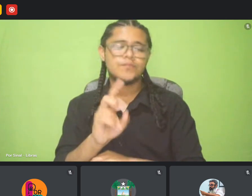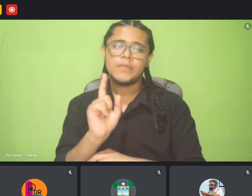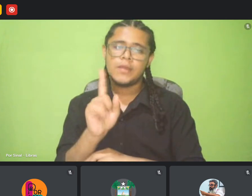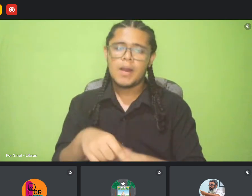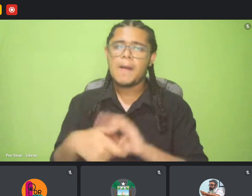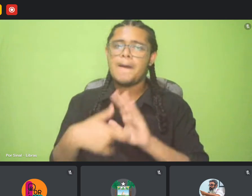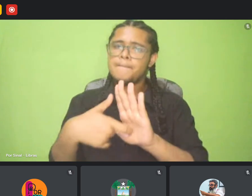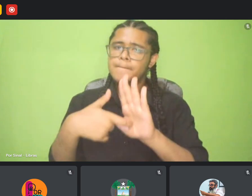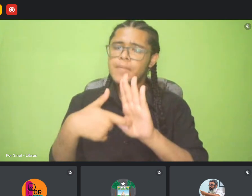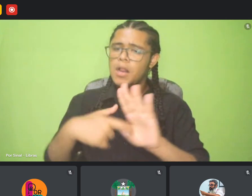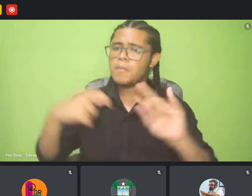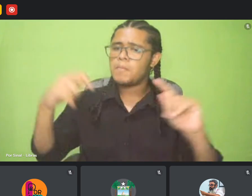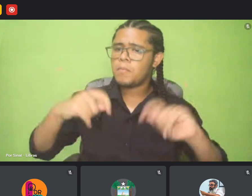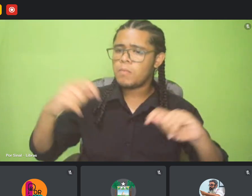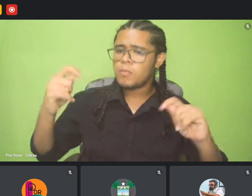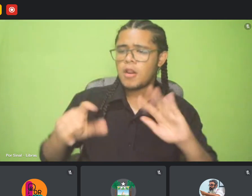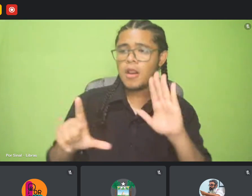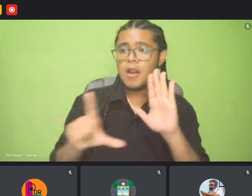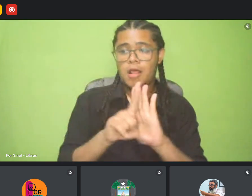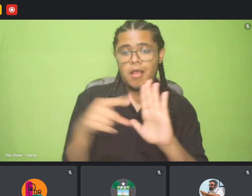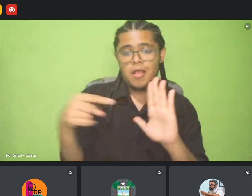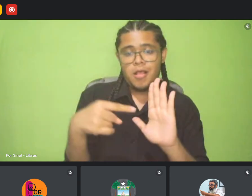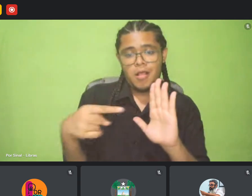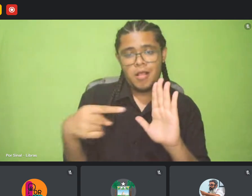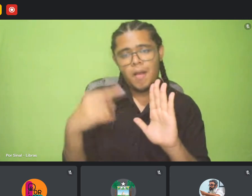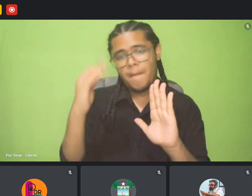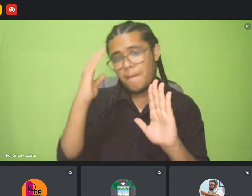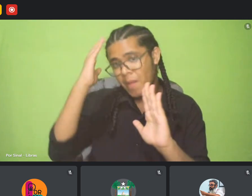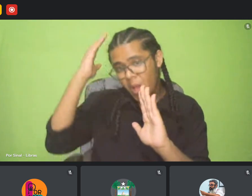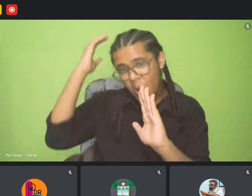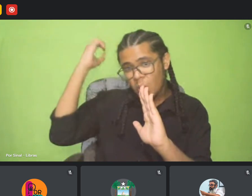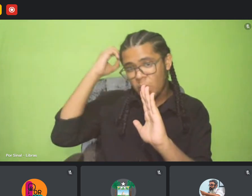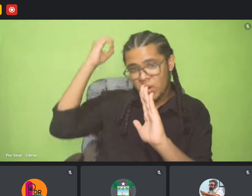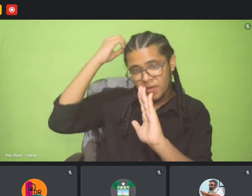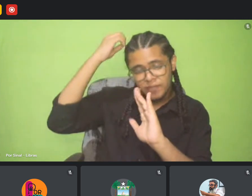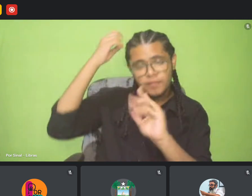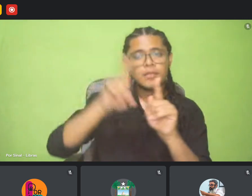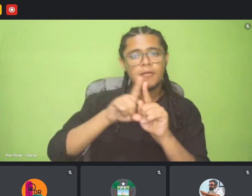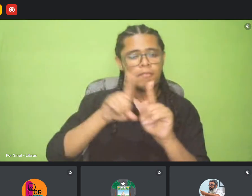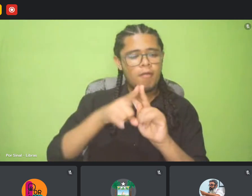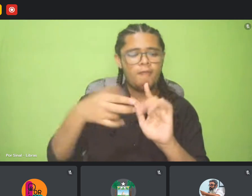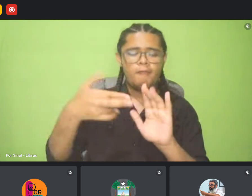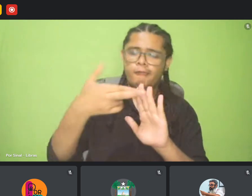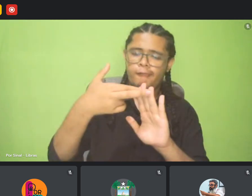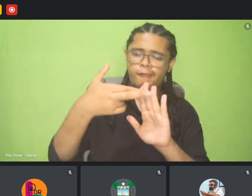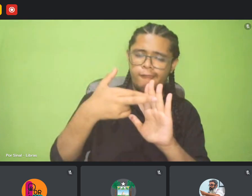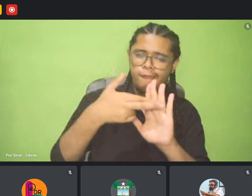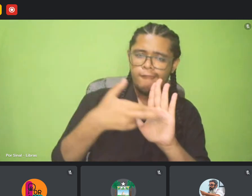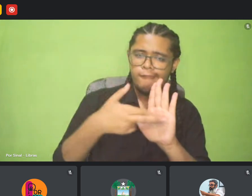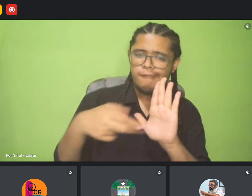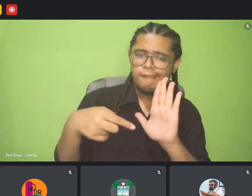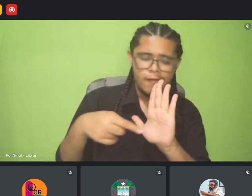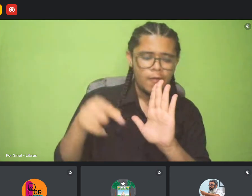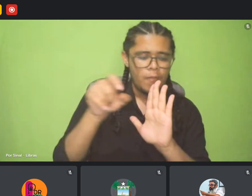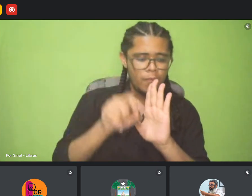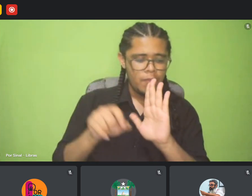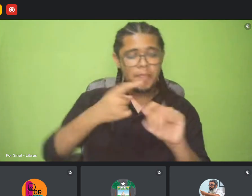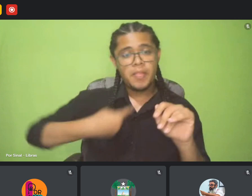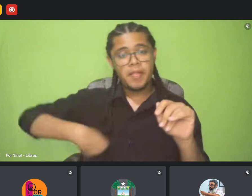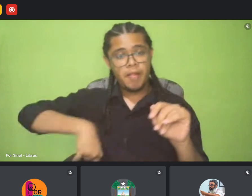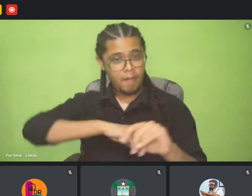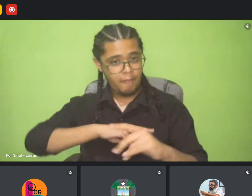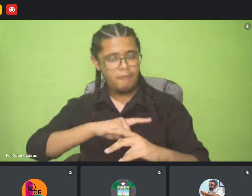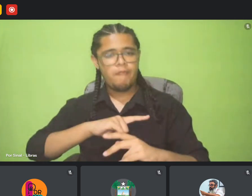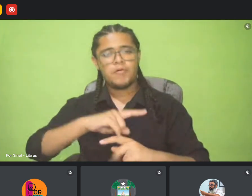possibilidades da Lei Paulo Gustavo, né? As imposições da Lei Paulo Gustavo, o que devemos fazer como gestores e o que vocês,